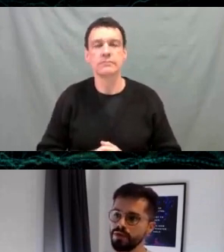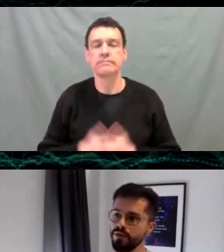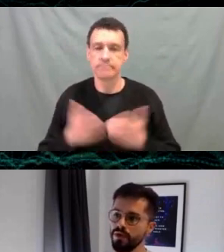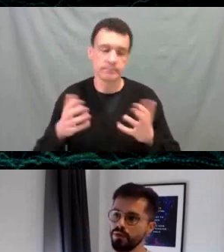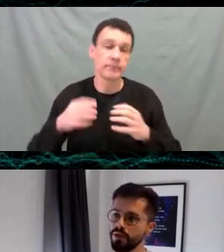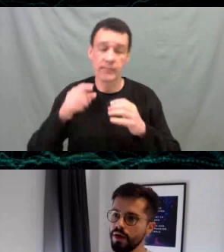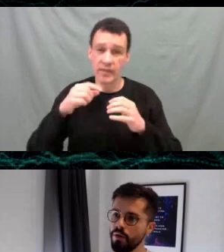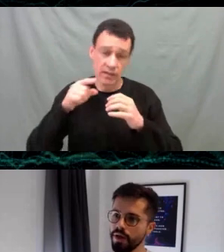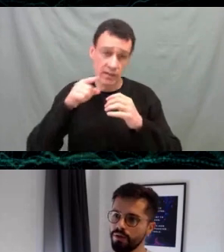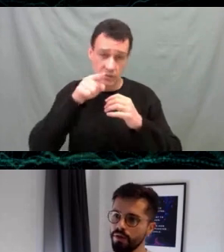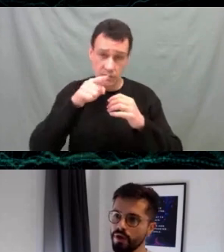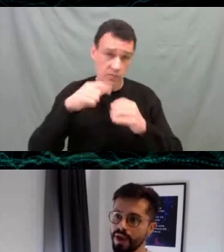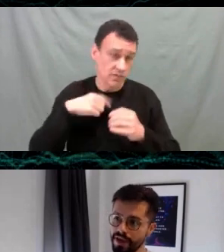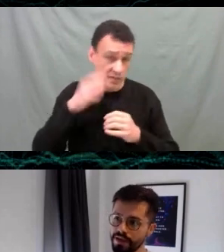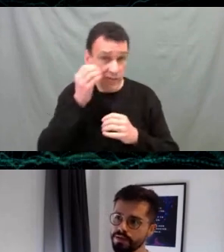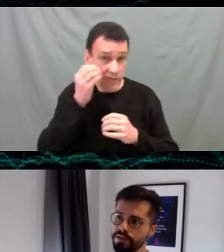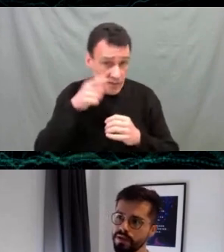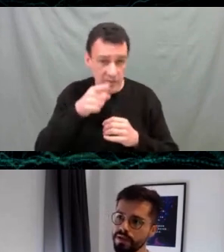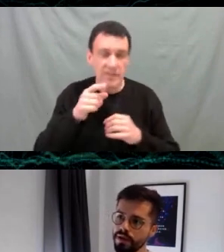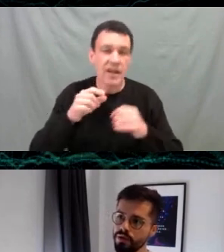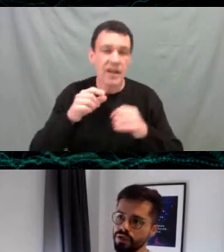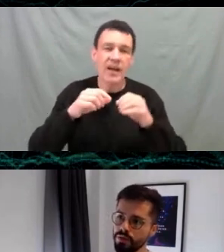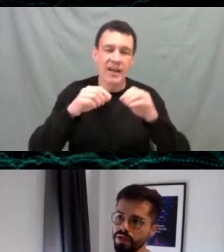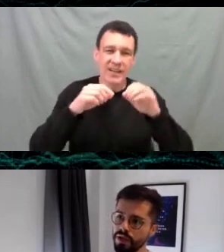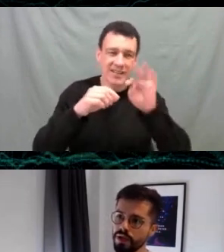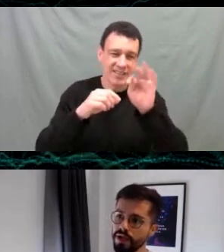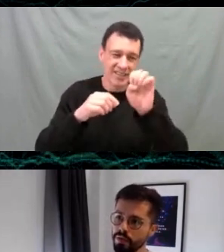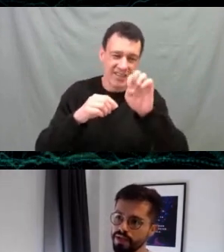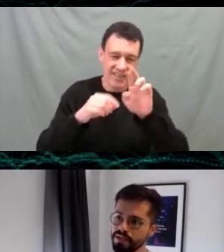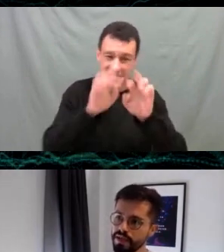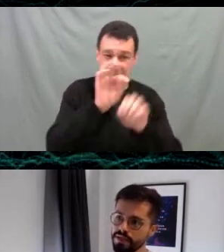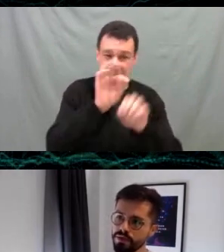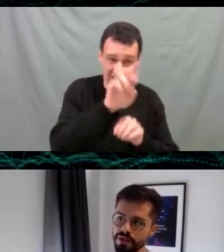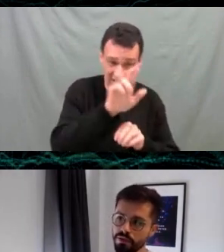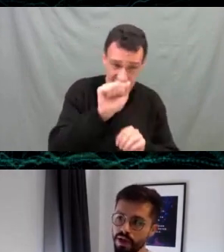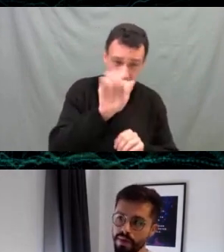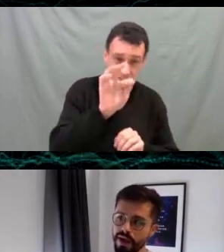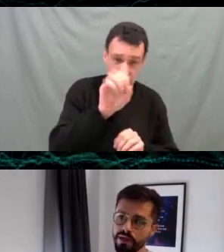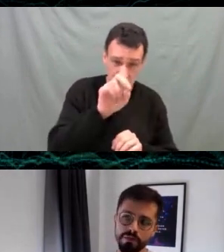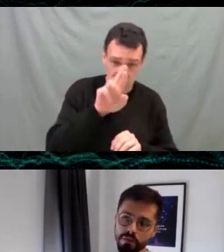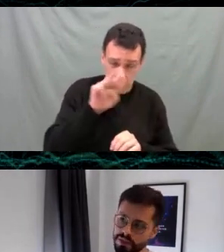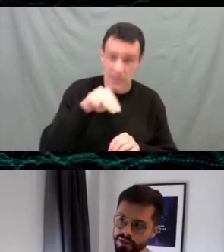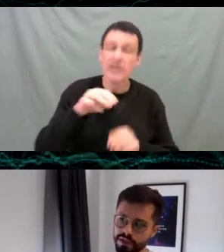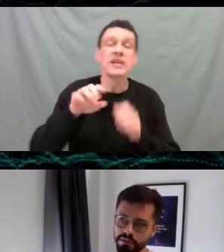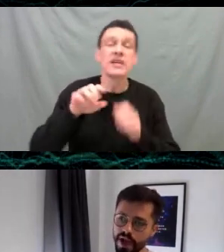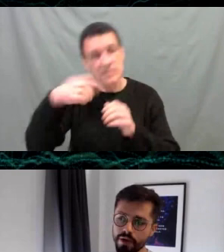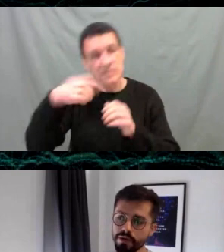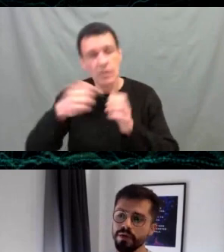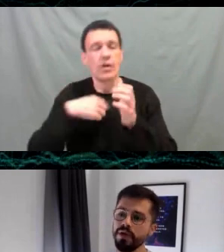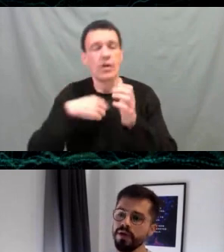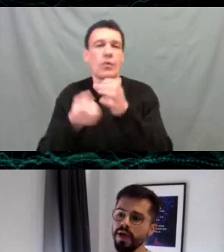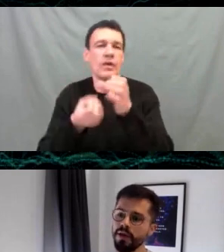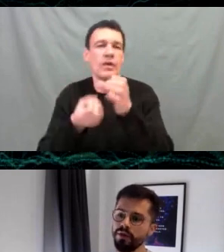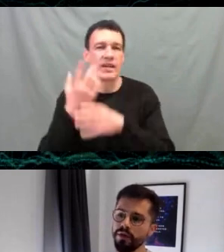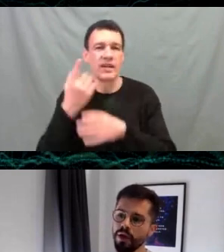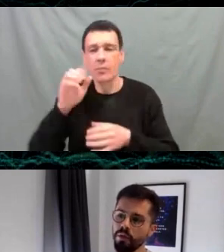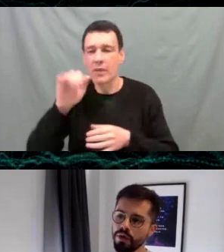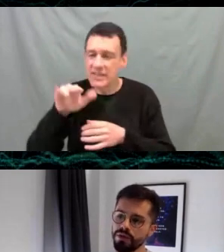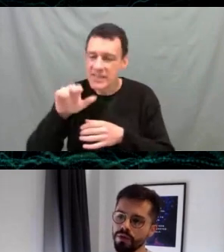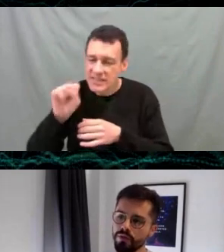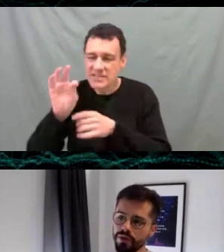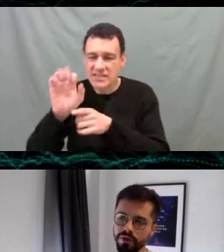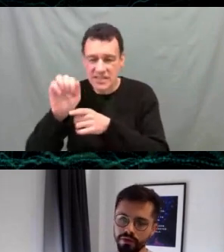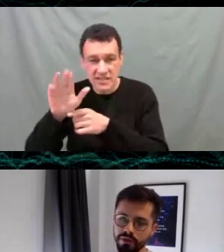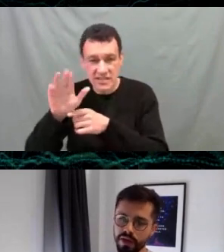então só para você ver o homem que tem uma forma é isso né Eu chamo aqui cria uma Instância usando o meu e-mail uma Instância micro e